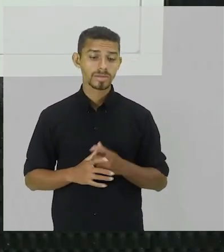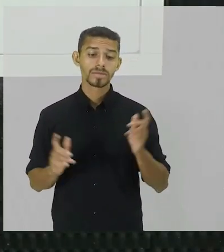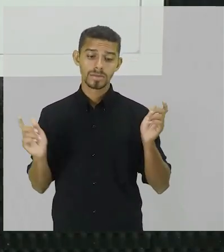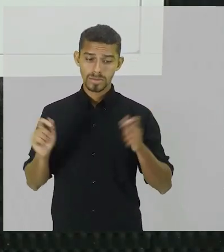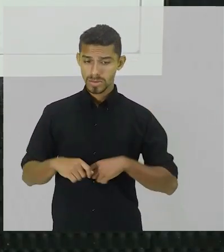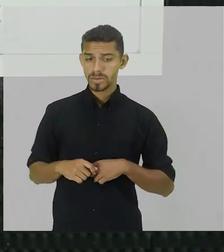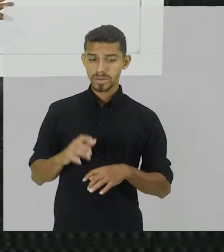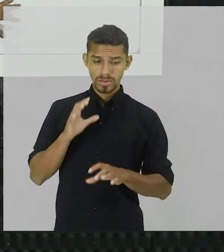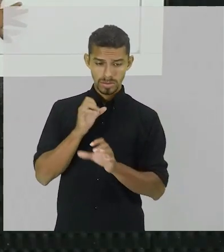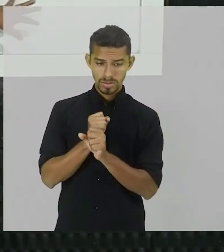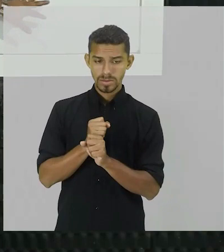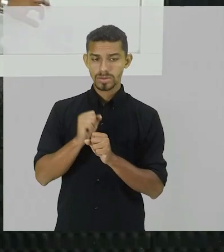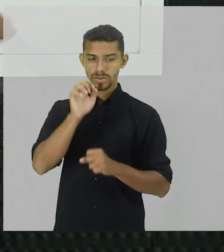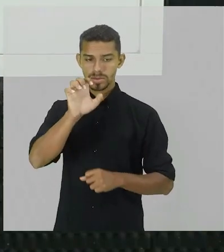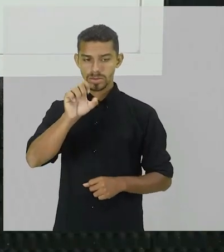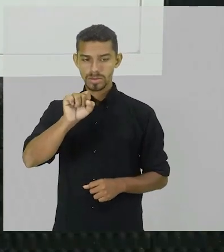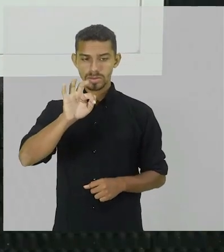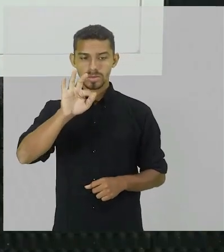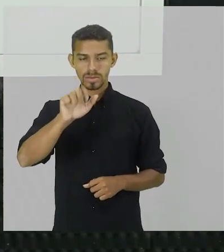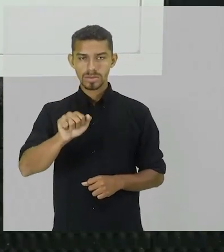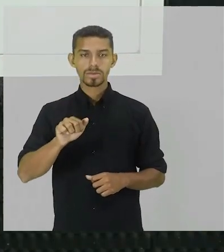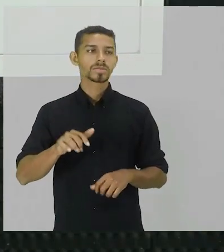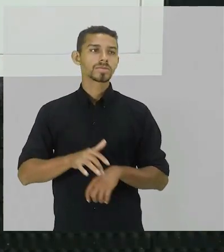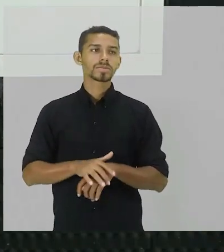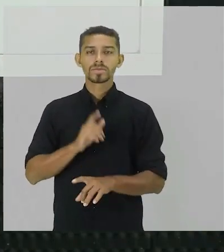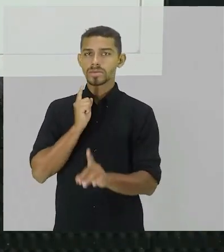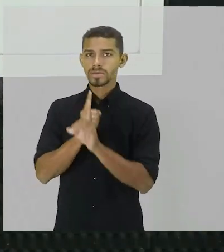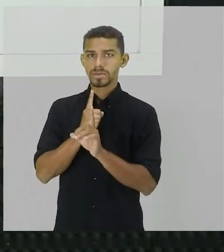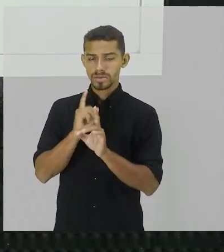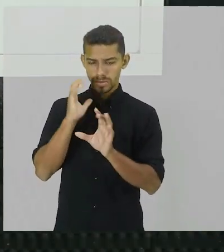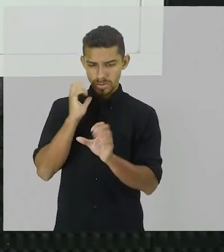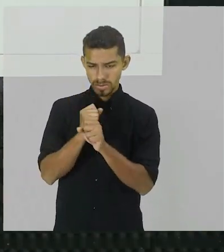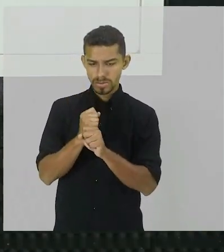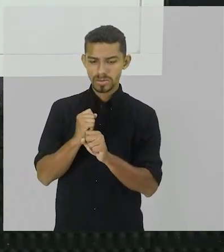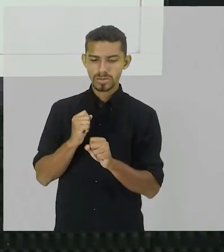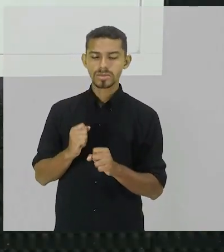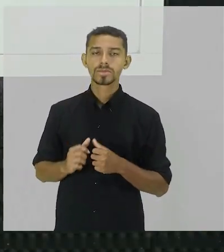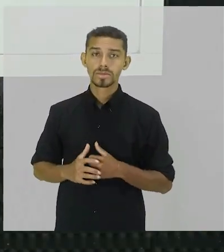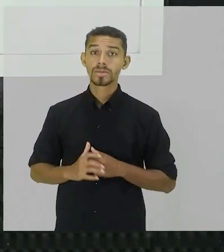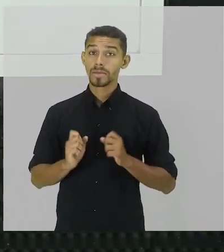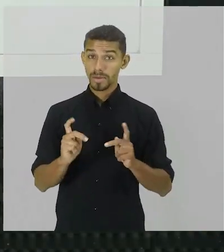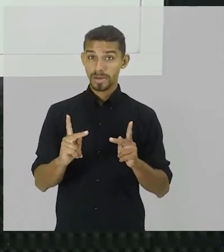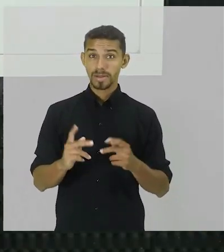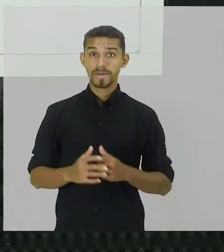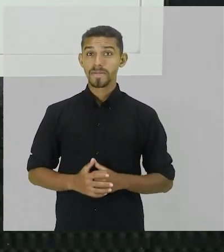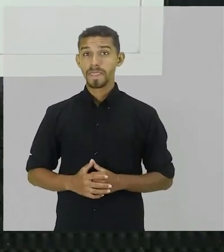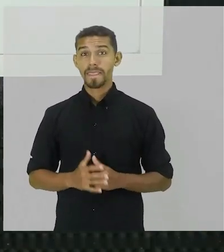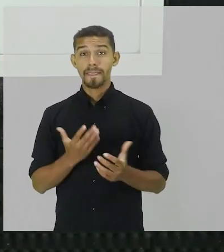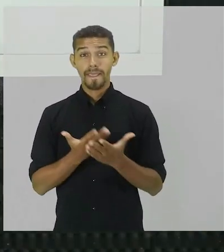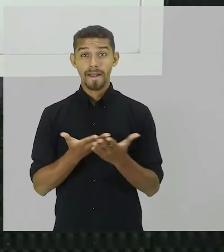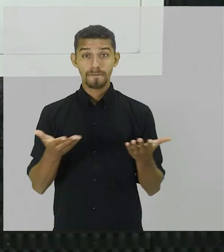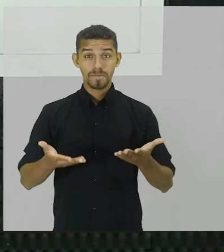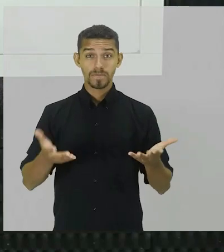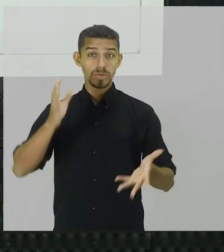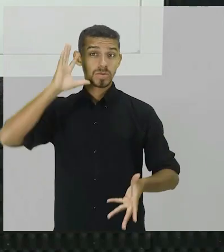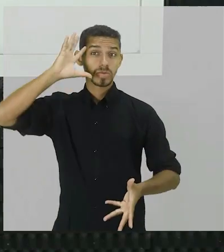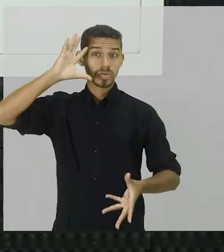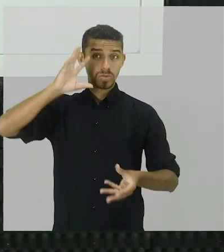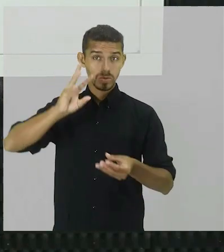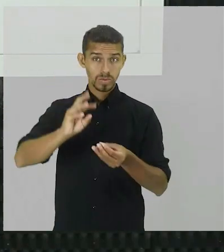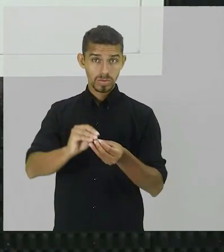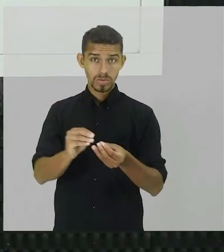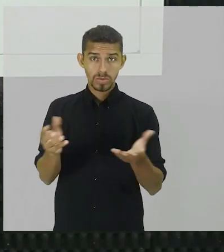esfera e multiplicar aqui por 10 para você ter o valor das 10 esferas, certo? Então, na aula de hoje, a gente